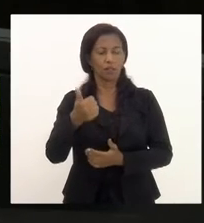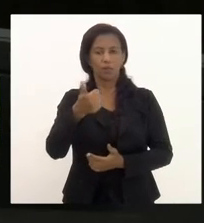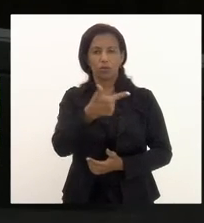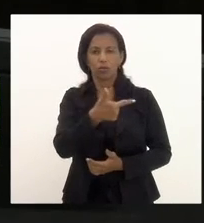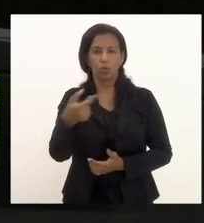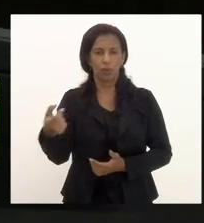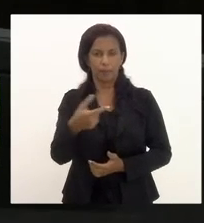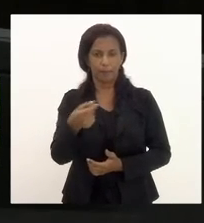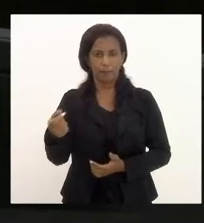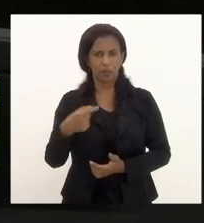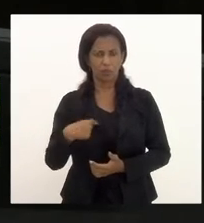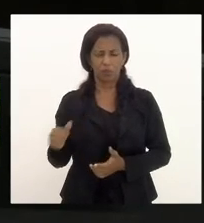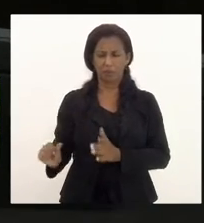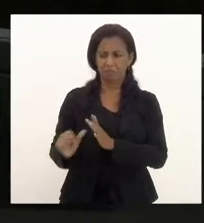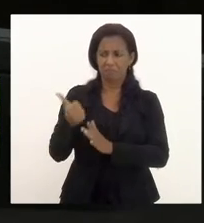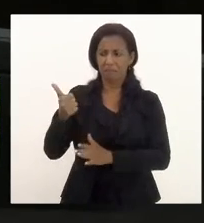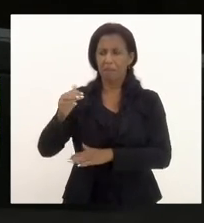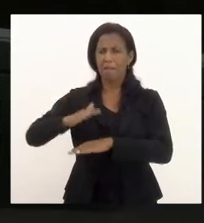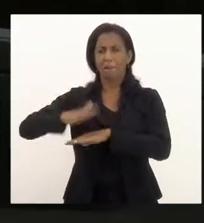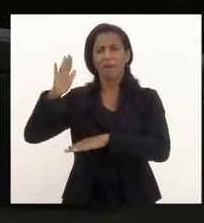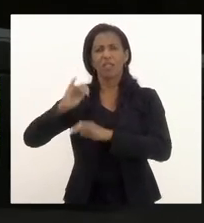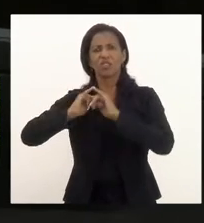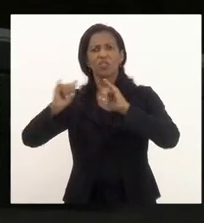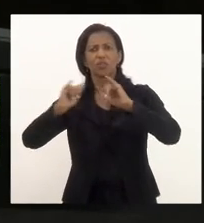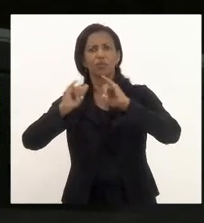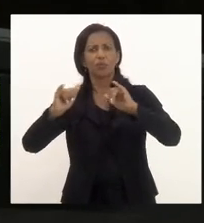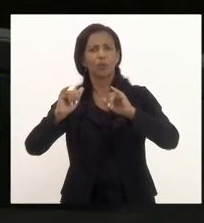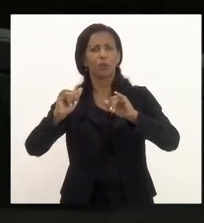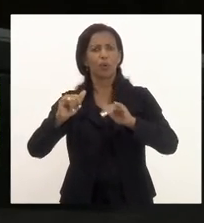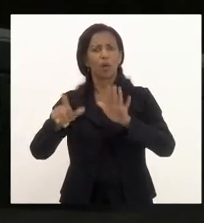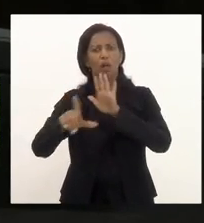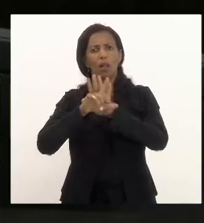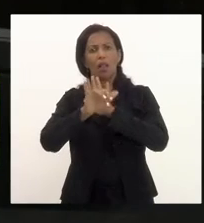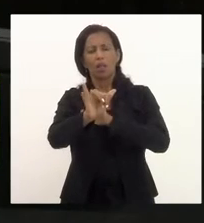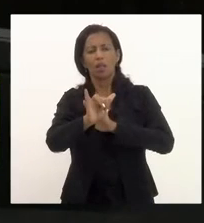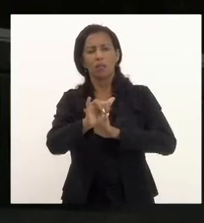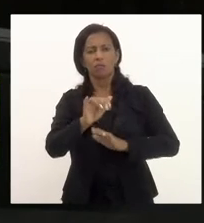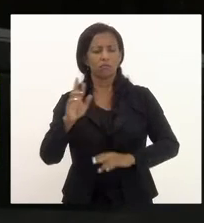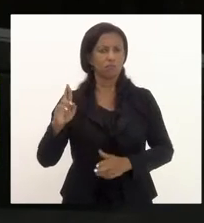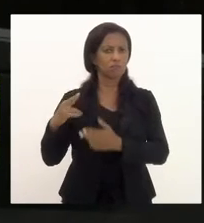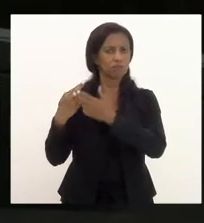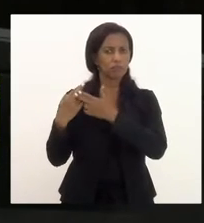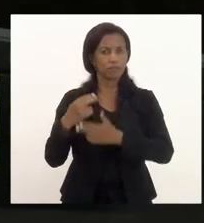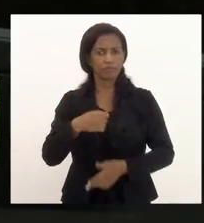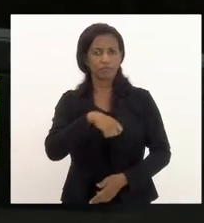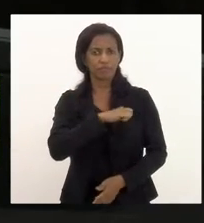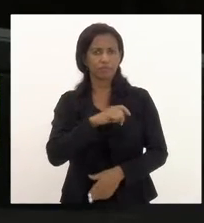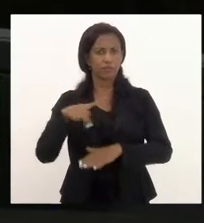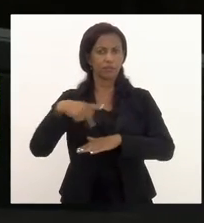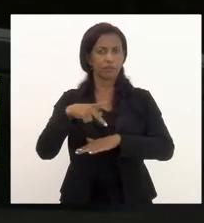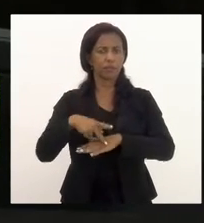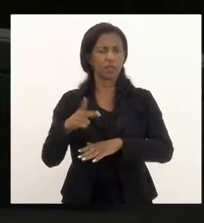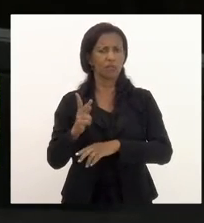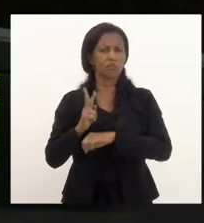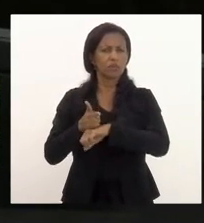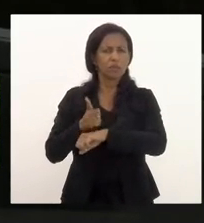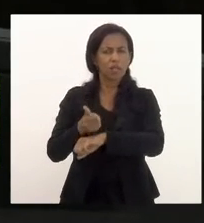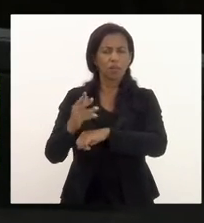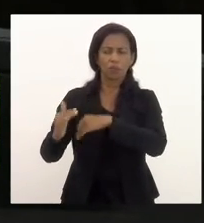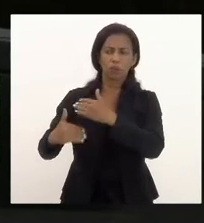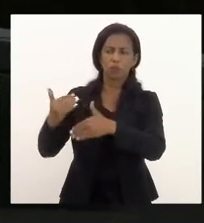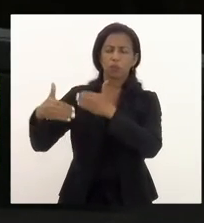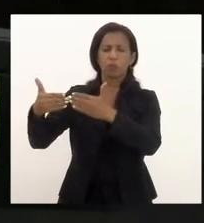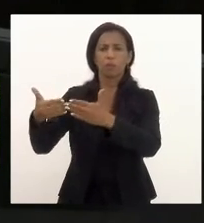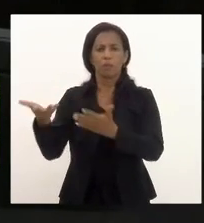dos anos2000 que eu fui uma das pessoas que mais divulgou a lei de responsabilidade fiscal no país e Eu sempre busco